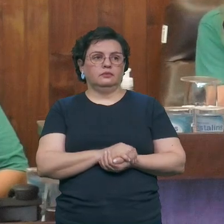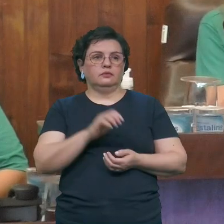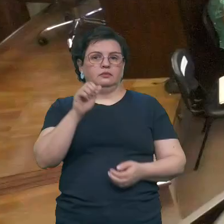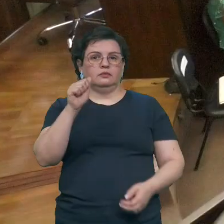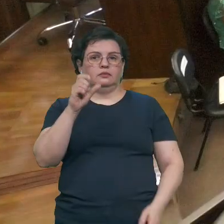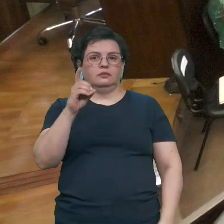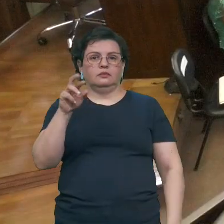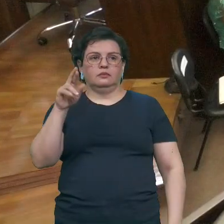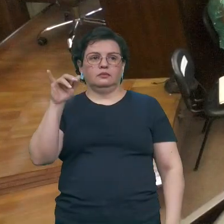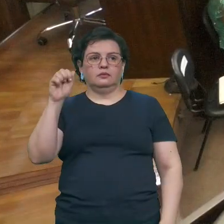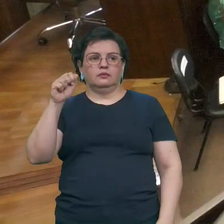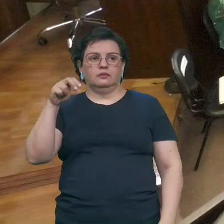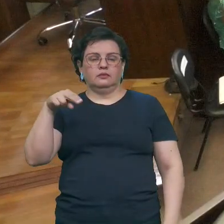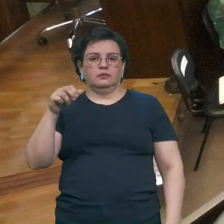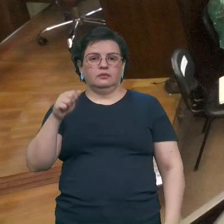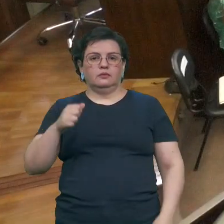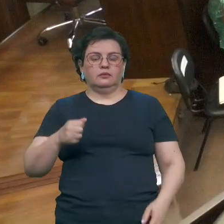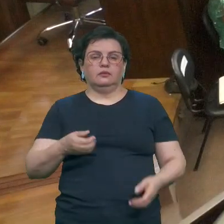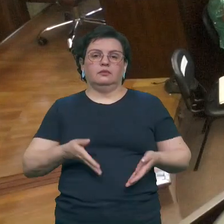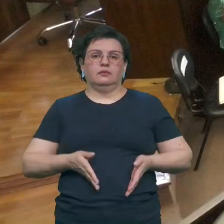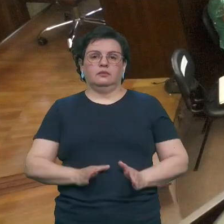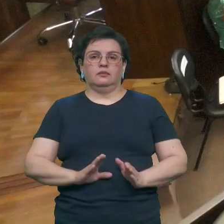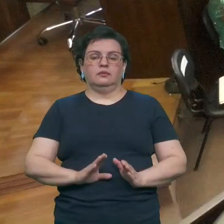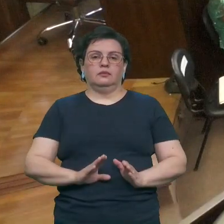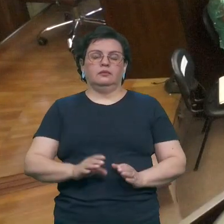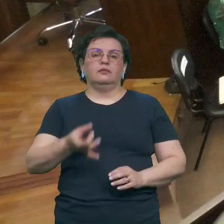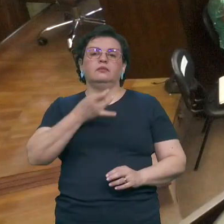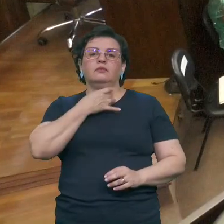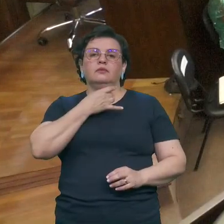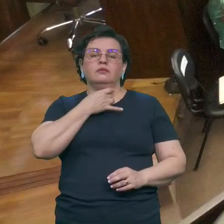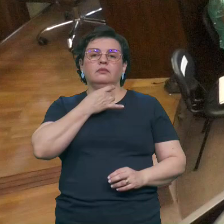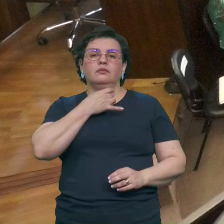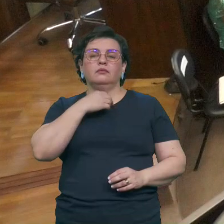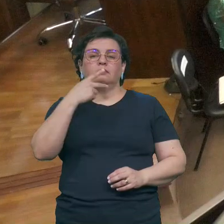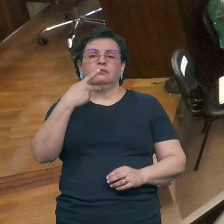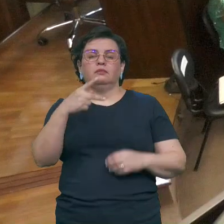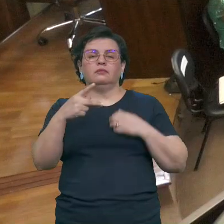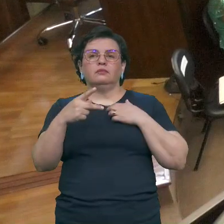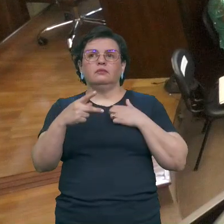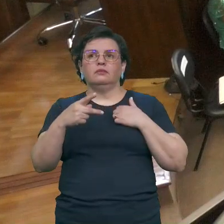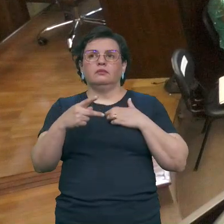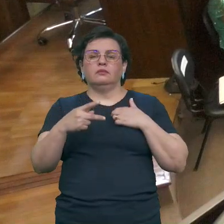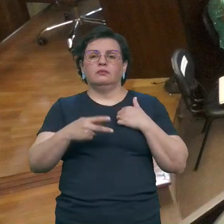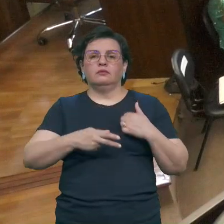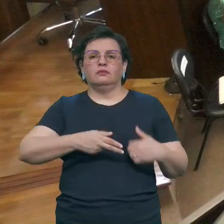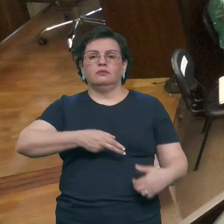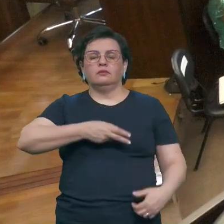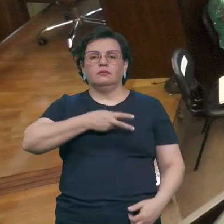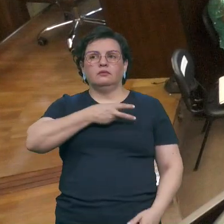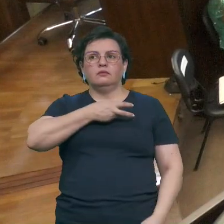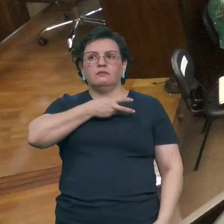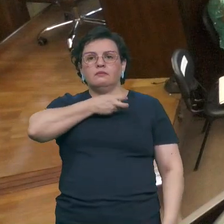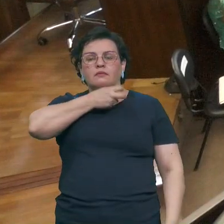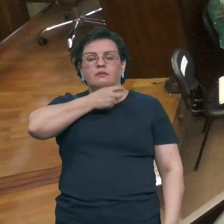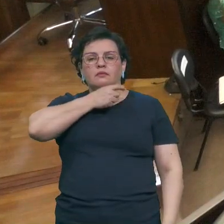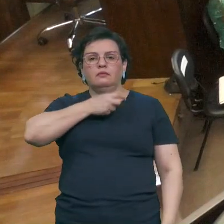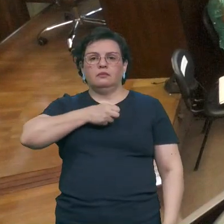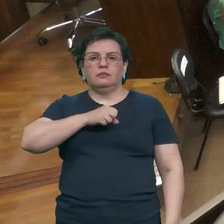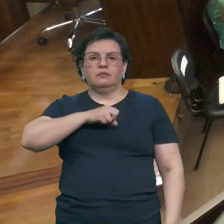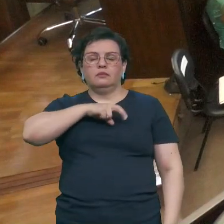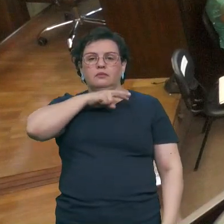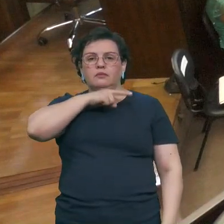Adriana Tognoli nasceu em Marília. De família pioneira, seu bisavô, Ettore Tognoli, nos anos 30, foi responsável